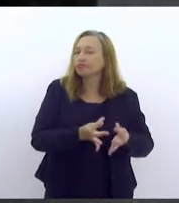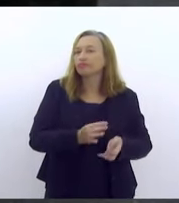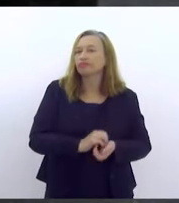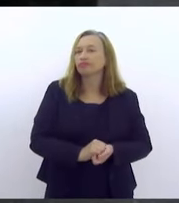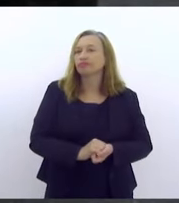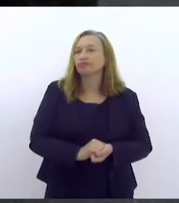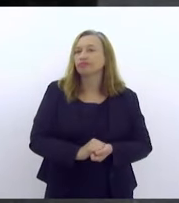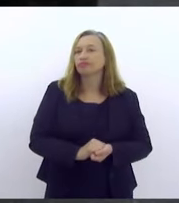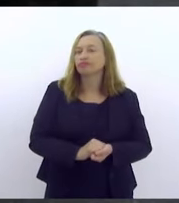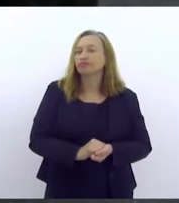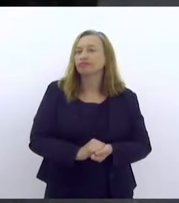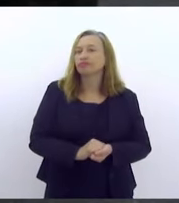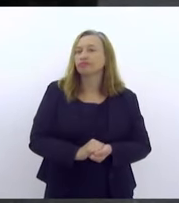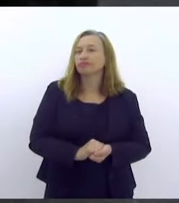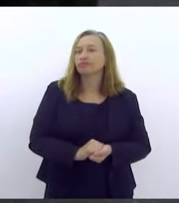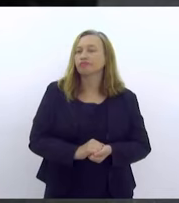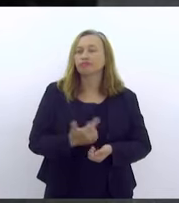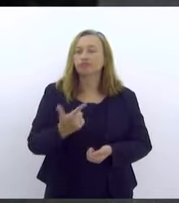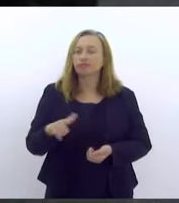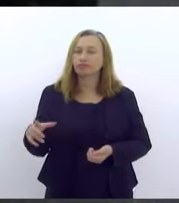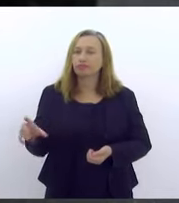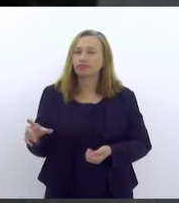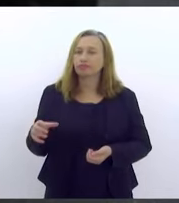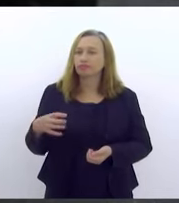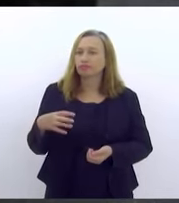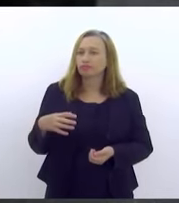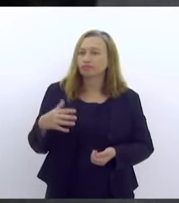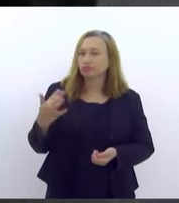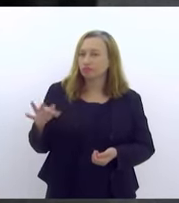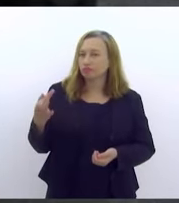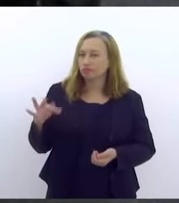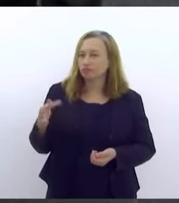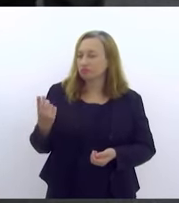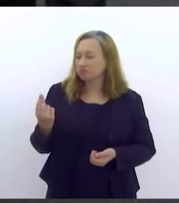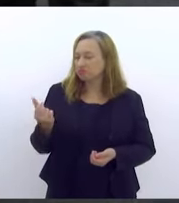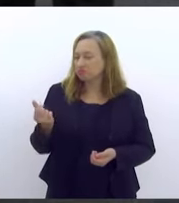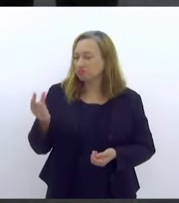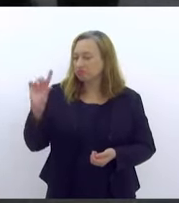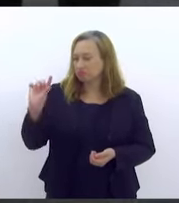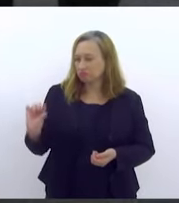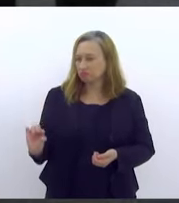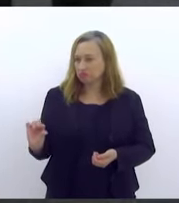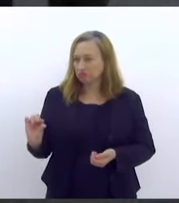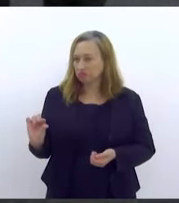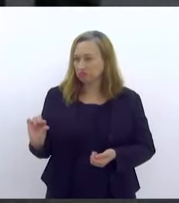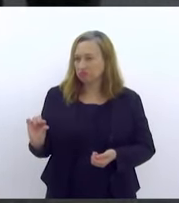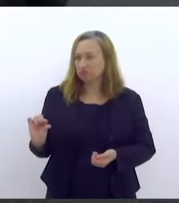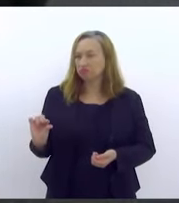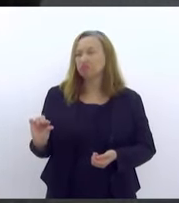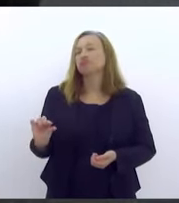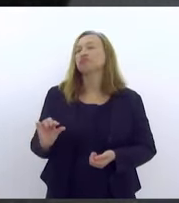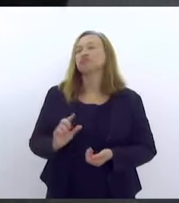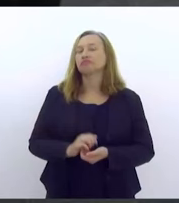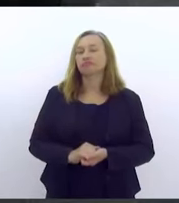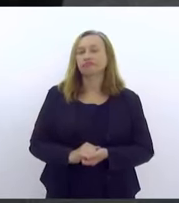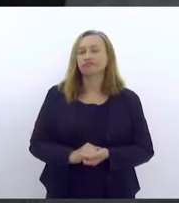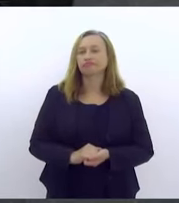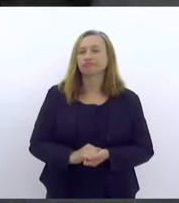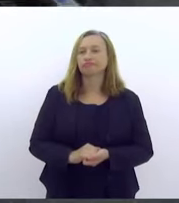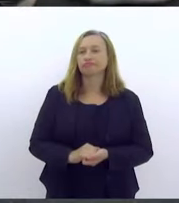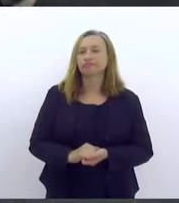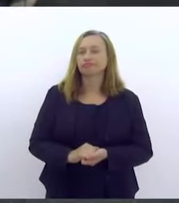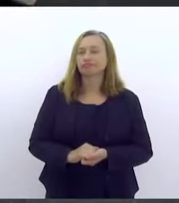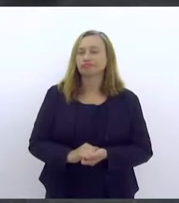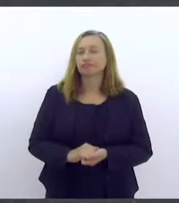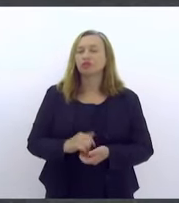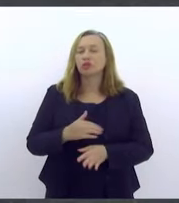É feito sem dor, com custo que absorve, dá para absorver, todas as